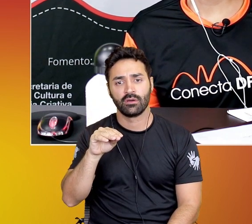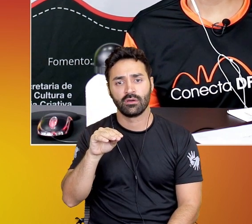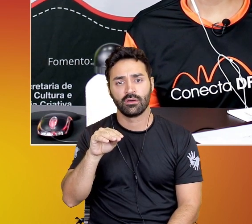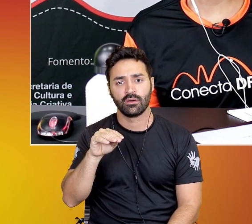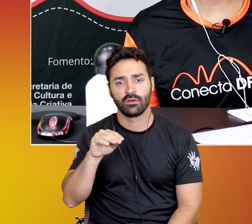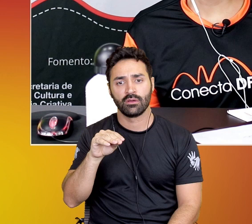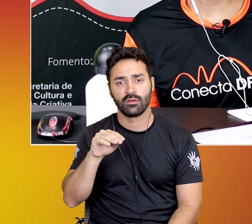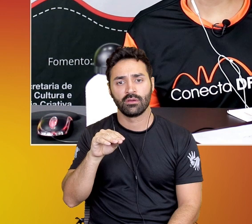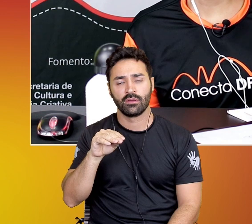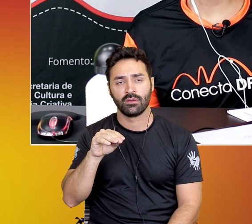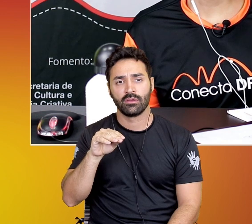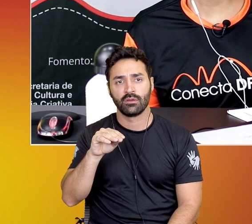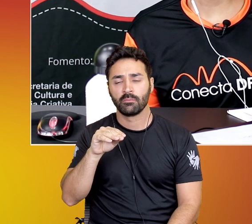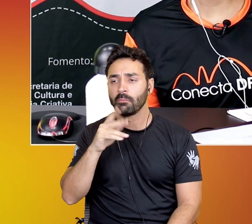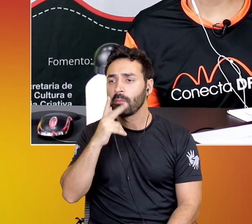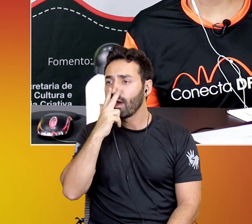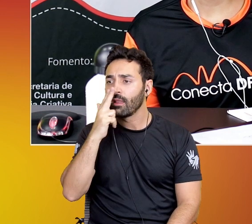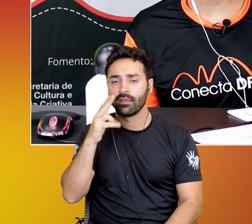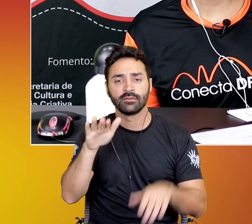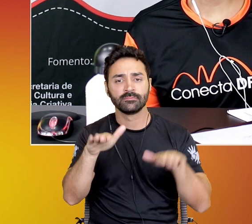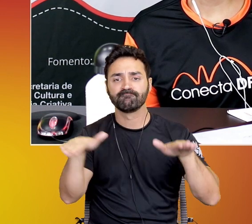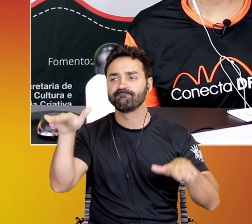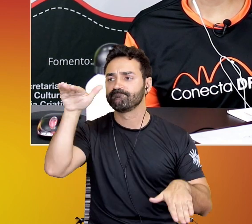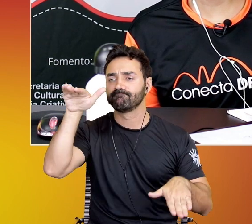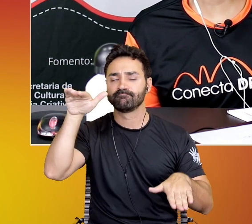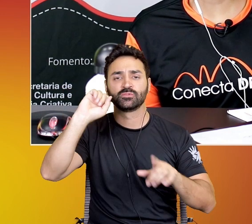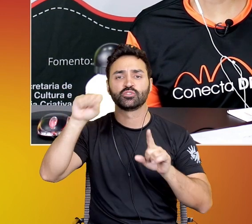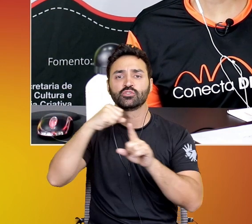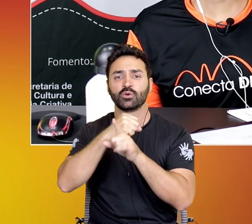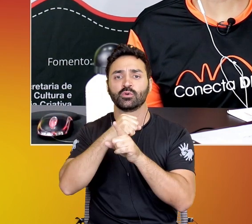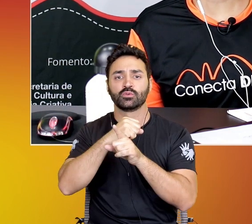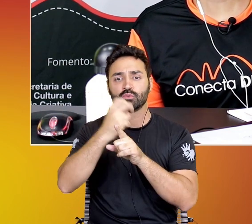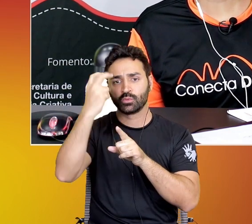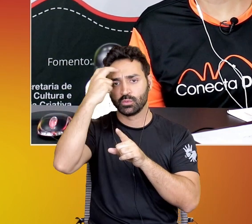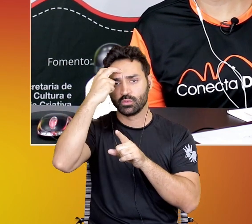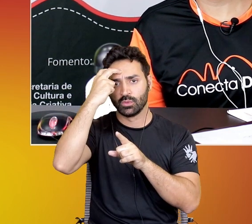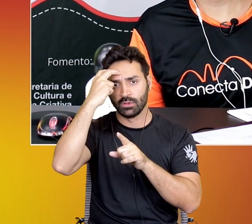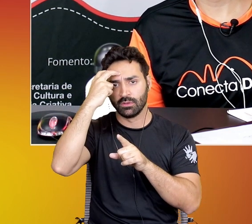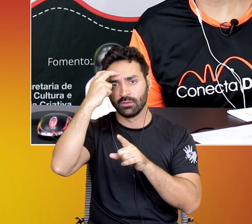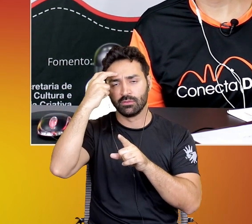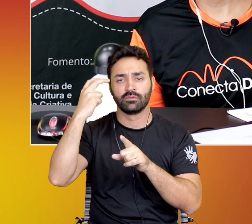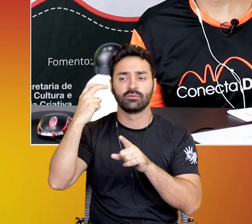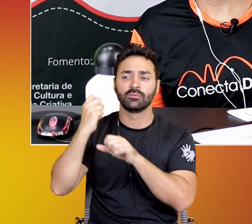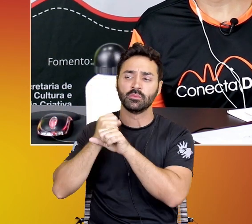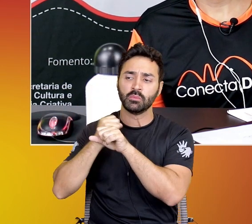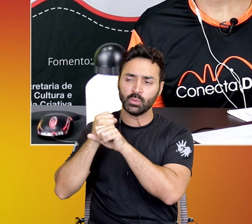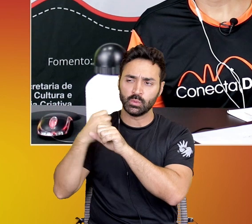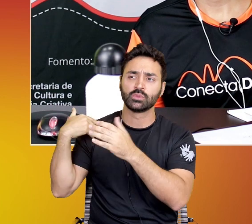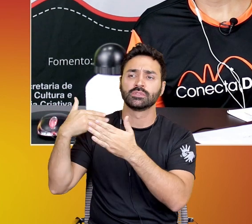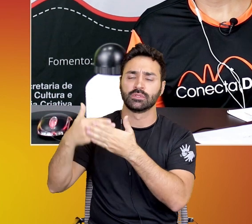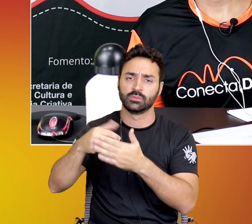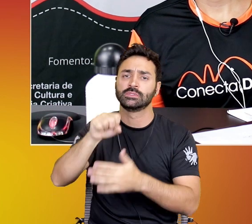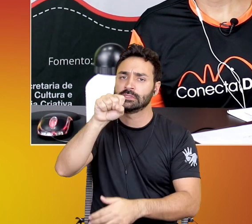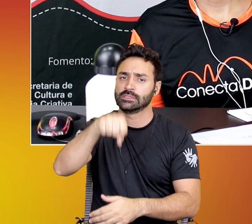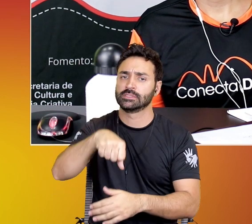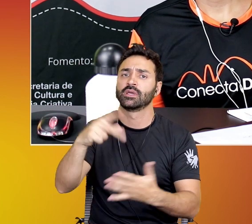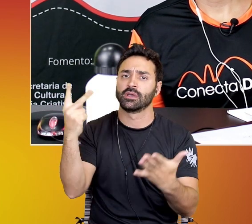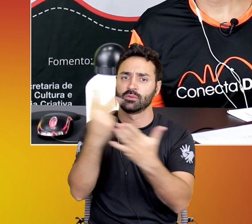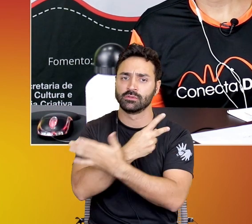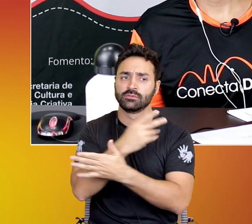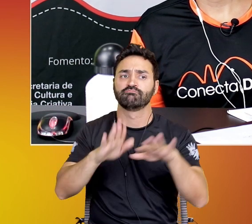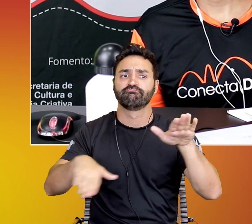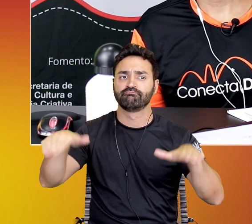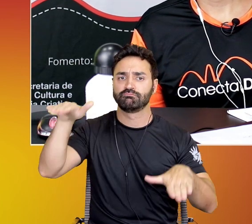de imposição sociocultural. Durante muitos anos foi. Porque se a